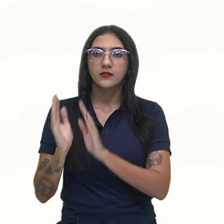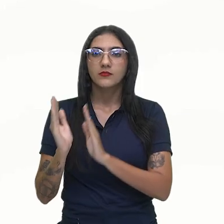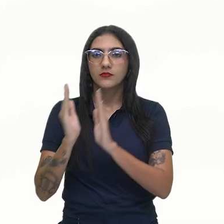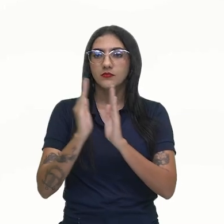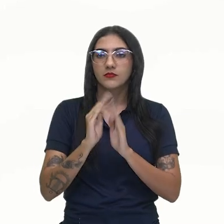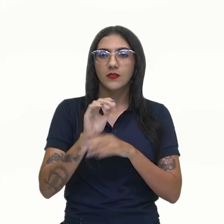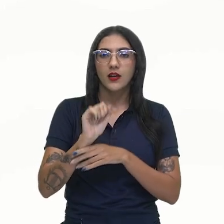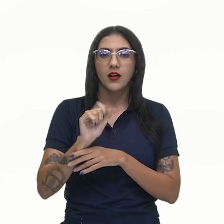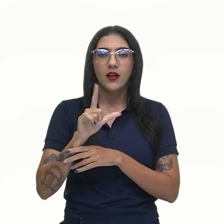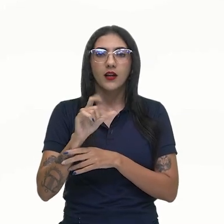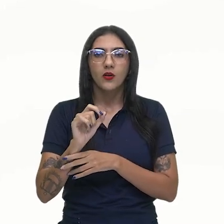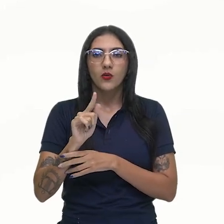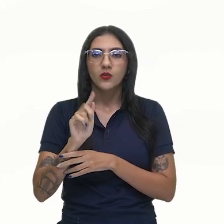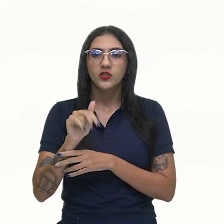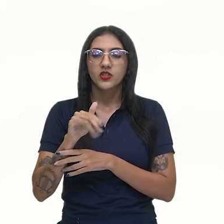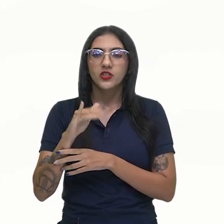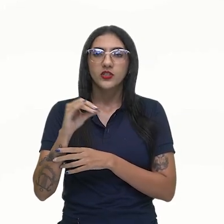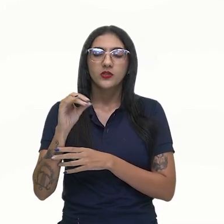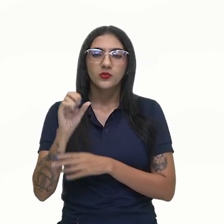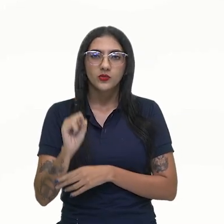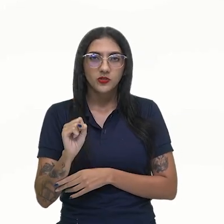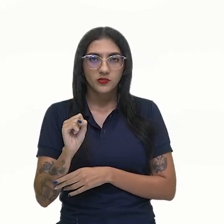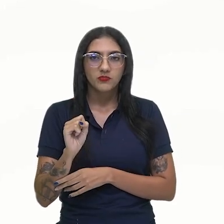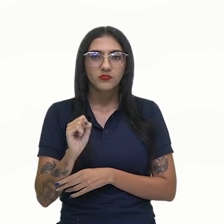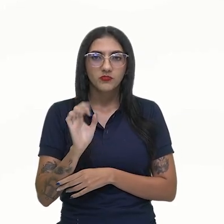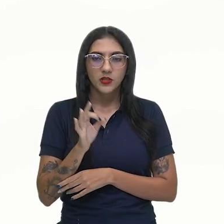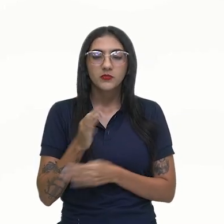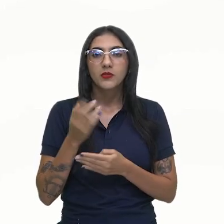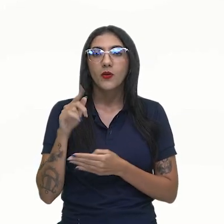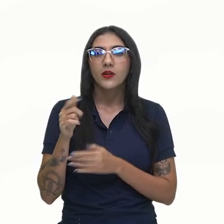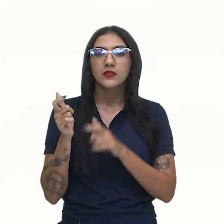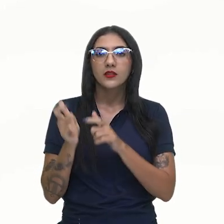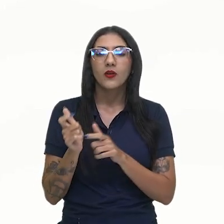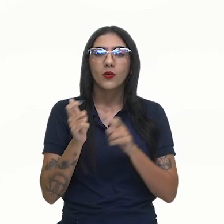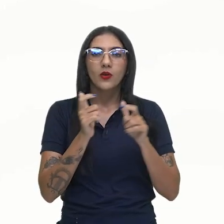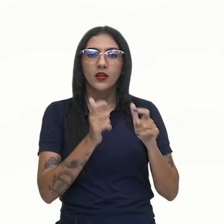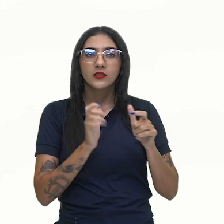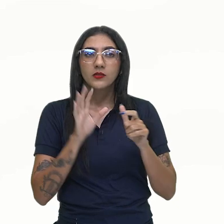dos halogênios, família 7A. Essa é a